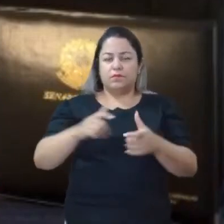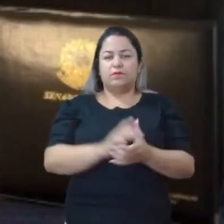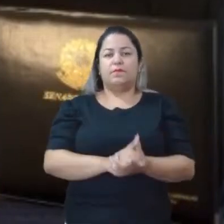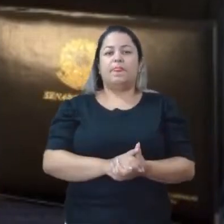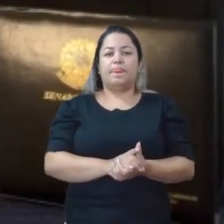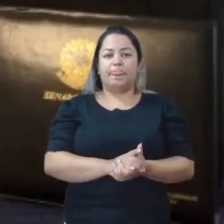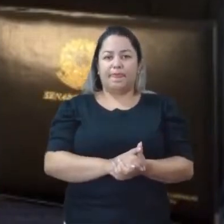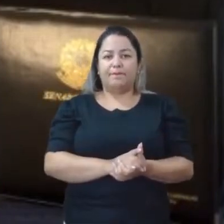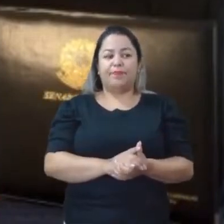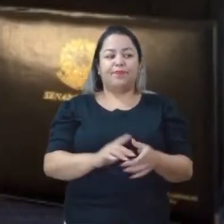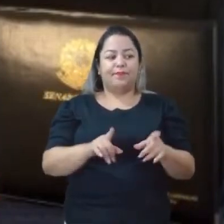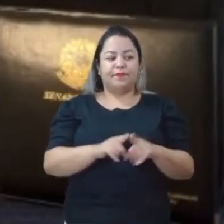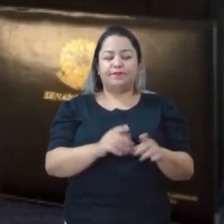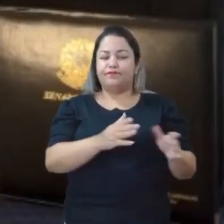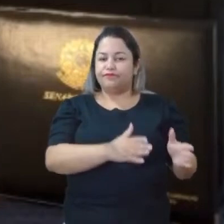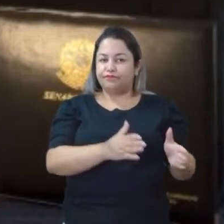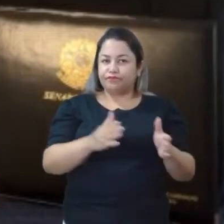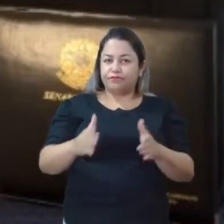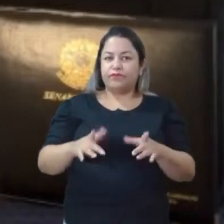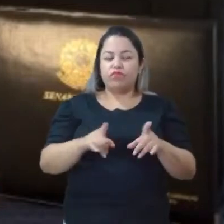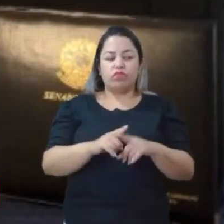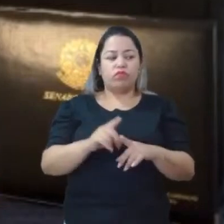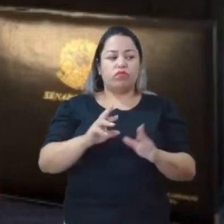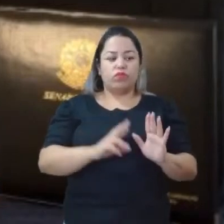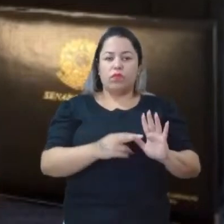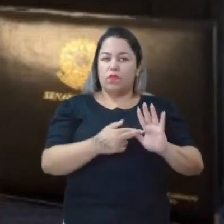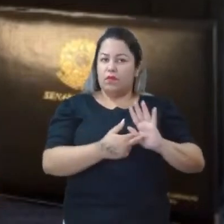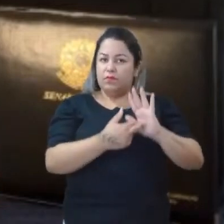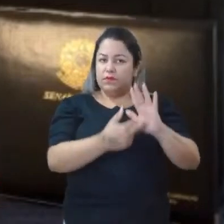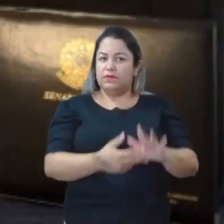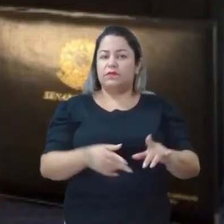Principalmente da parcela que representa